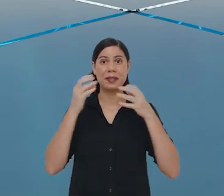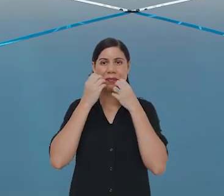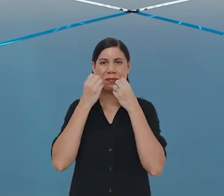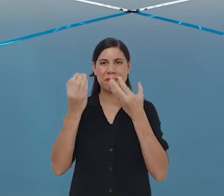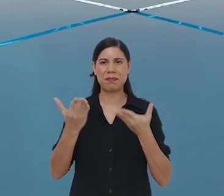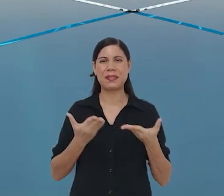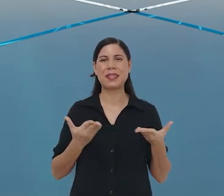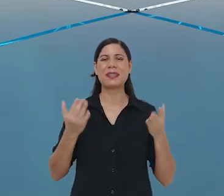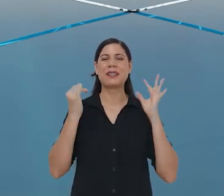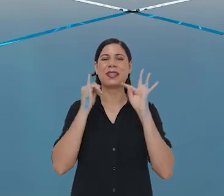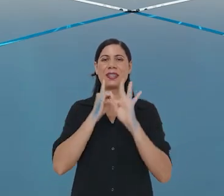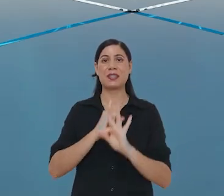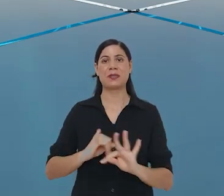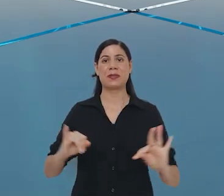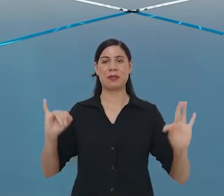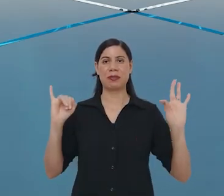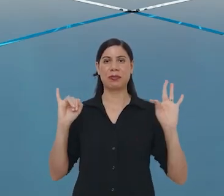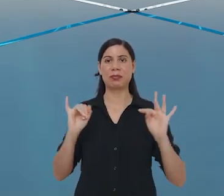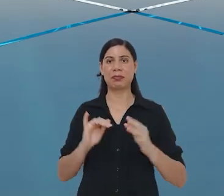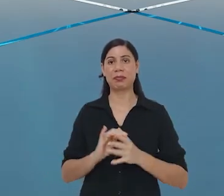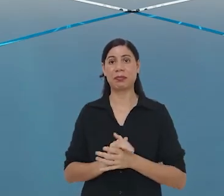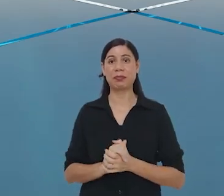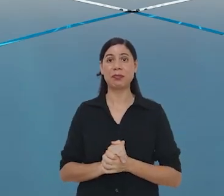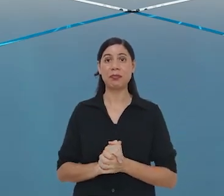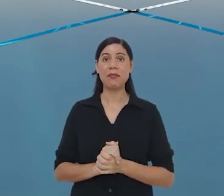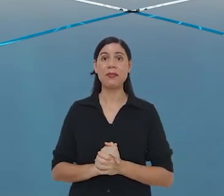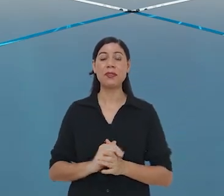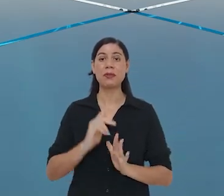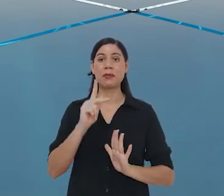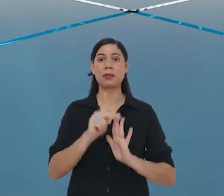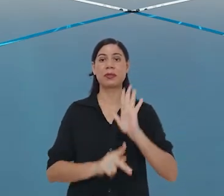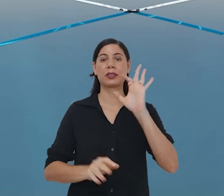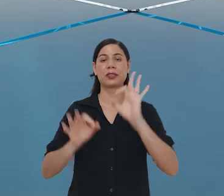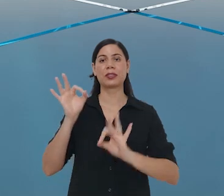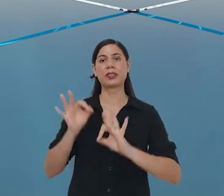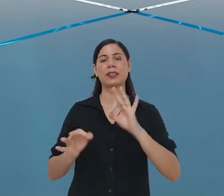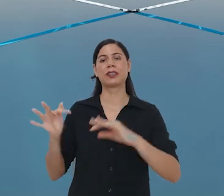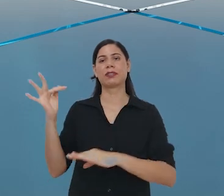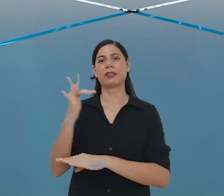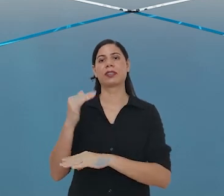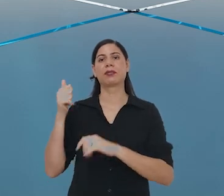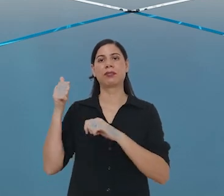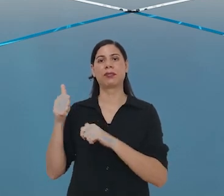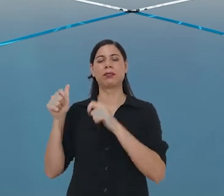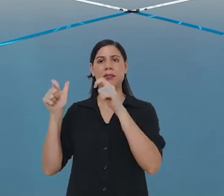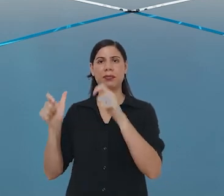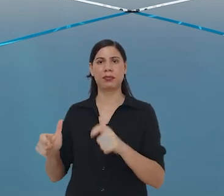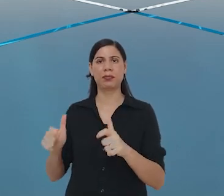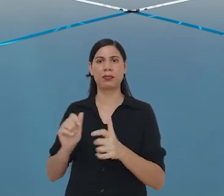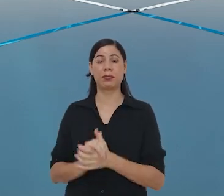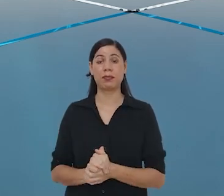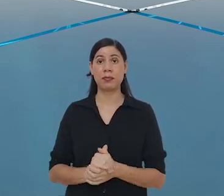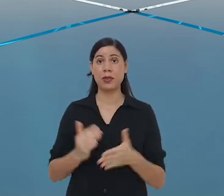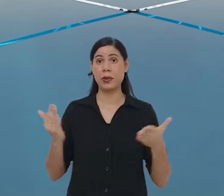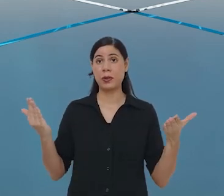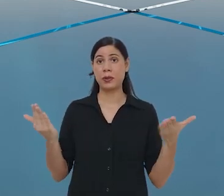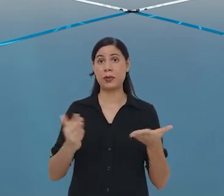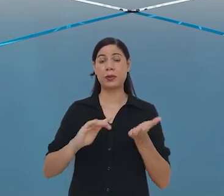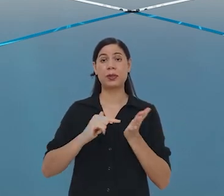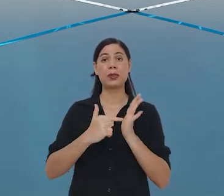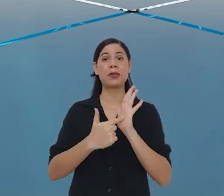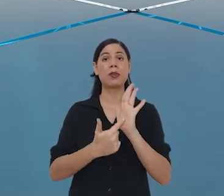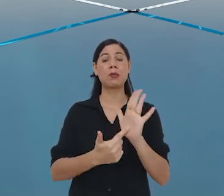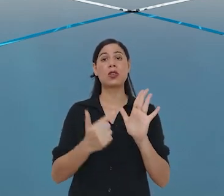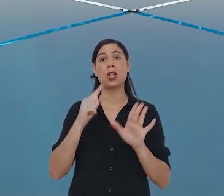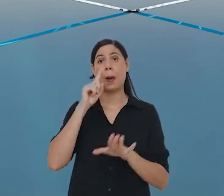Olá, sejam bem-vindos a mais uma edição do Inteiro Teor, o programa da Justiça Federal da Primeira Região. Vamos falar nesta